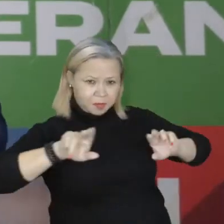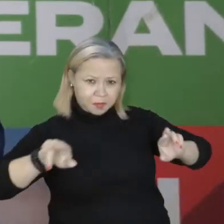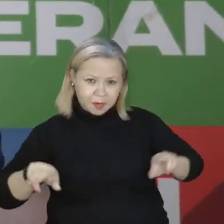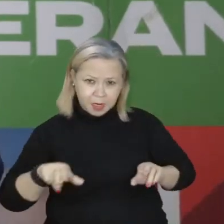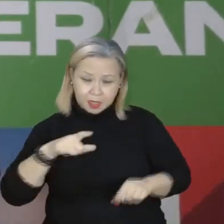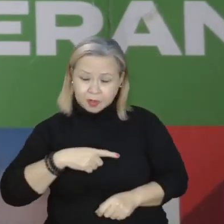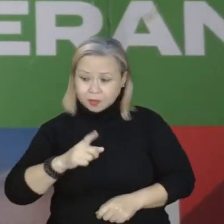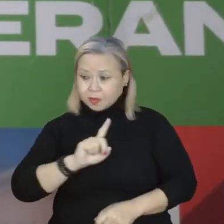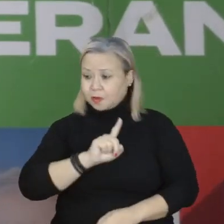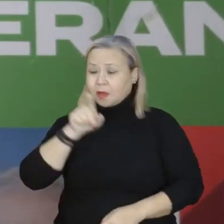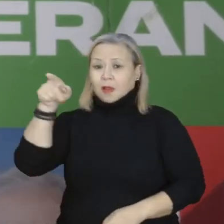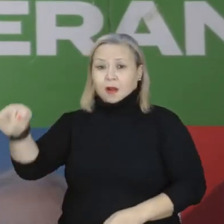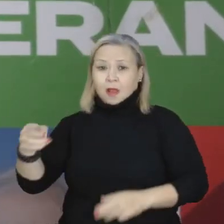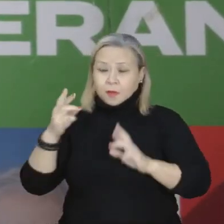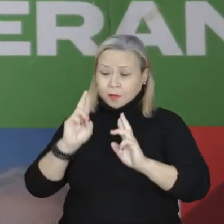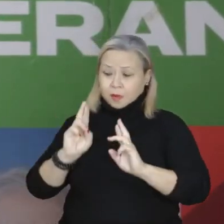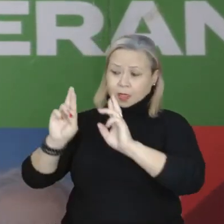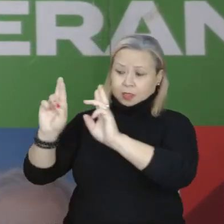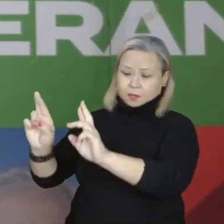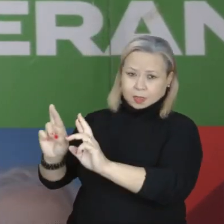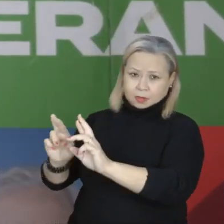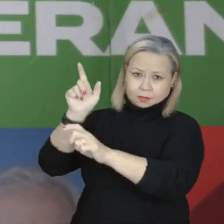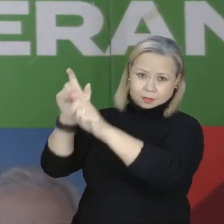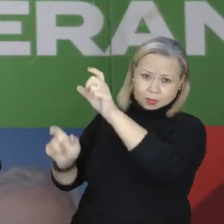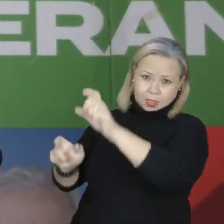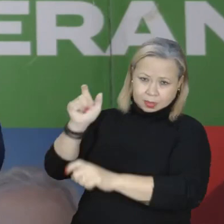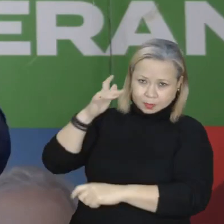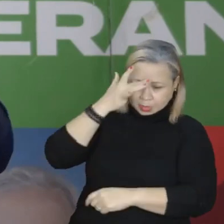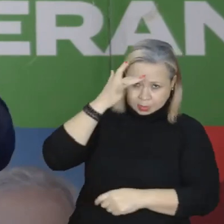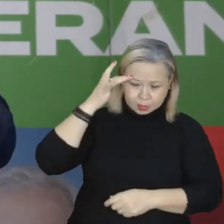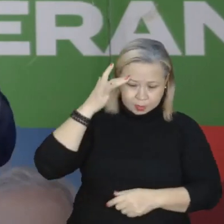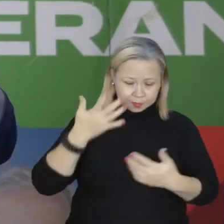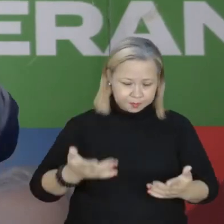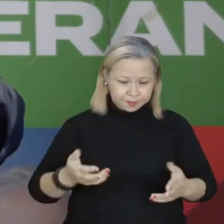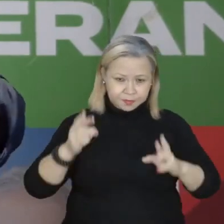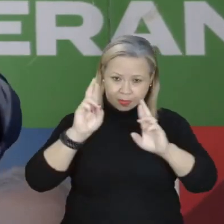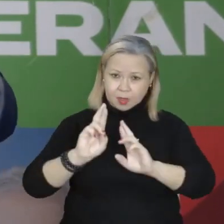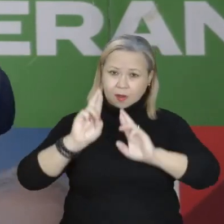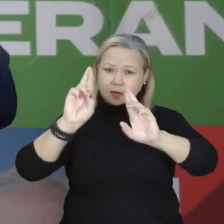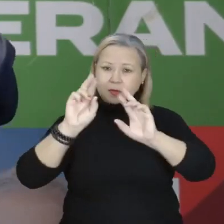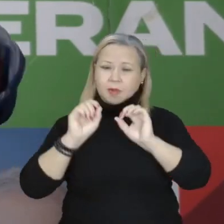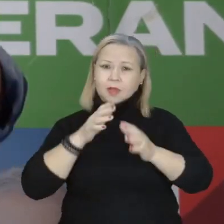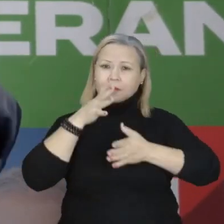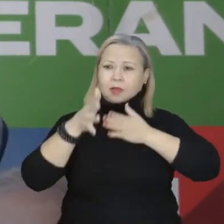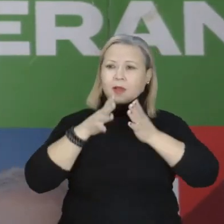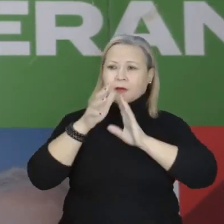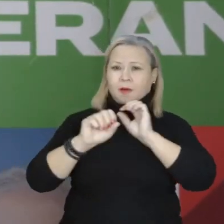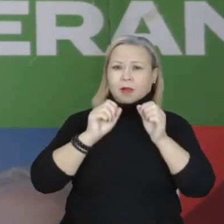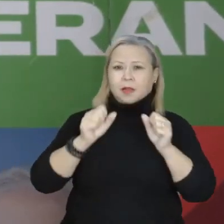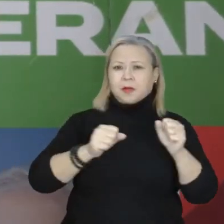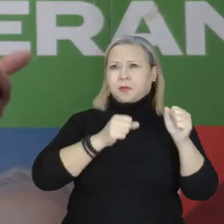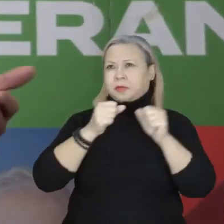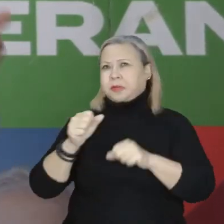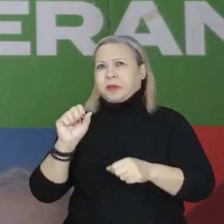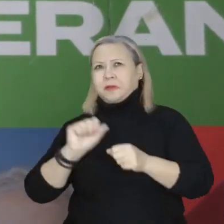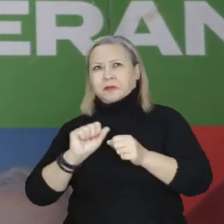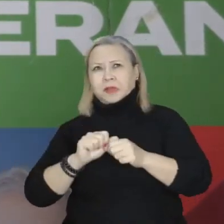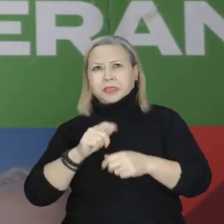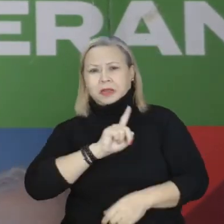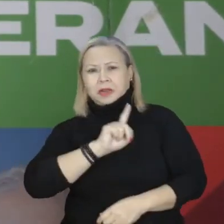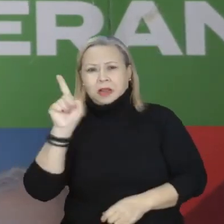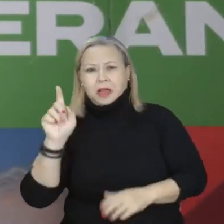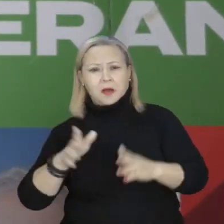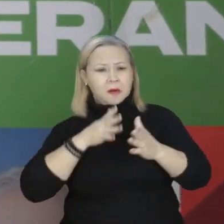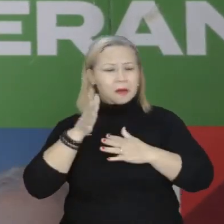lá para o respeito às pessoas. Eu espero que a fala que eu puder fazer lá, ou a fala que eles